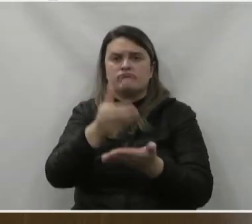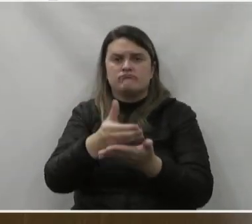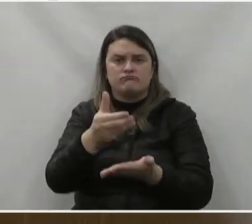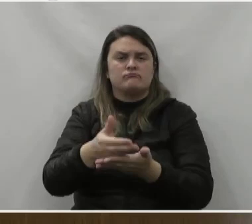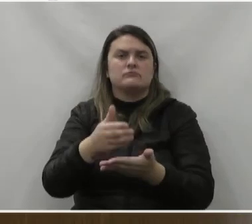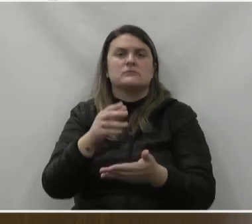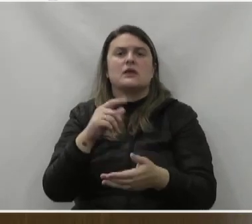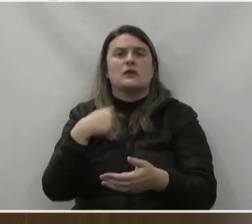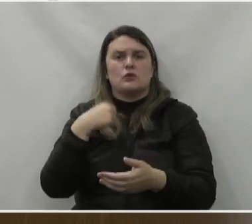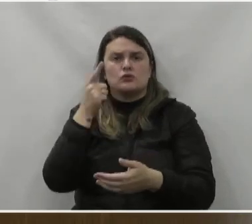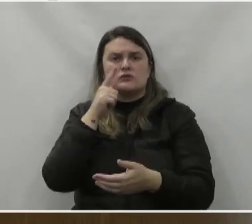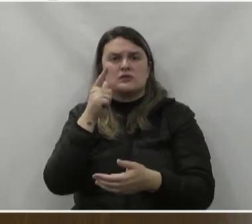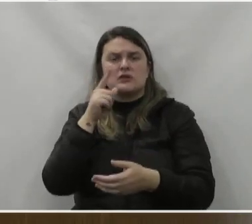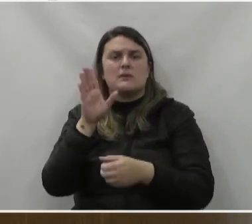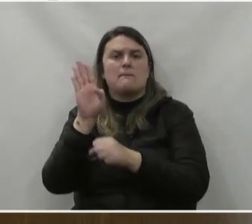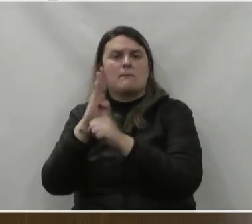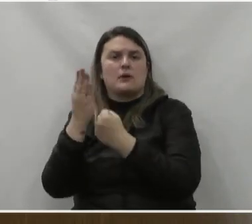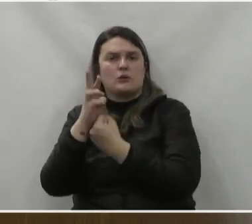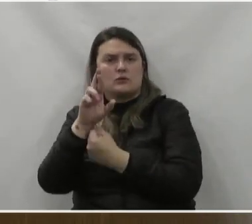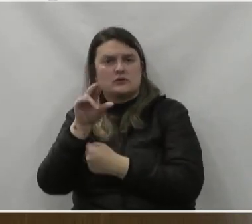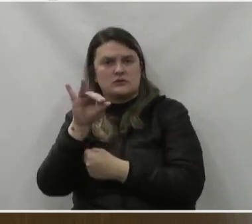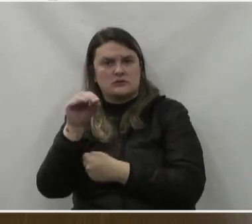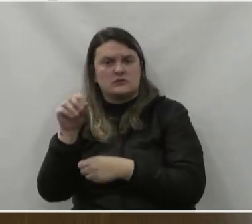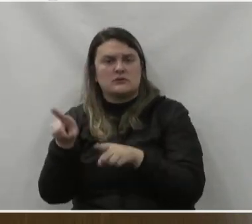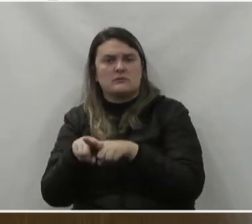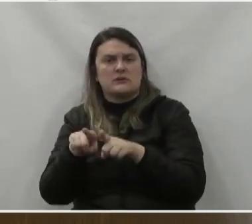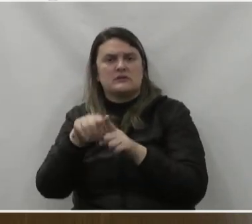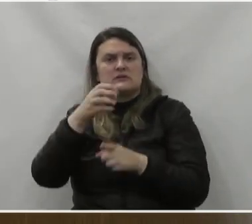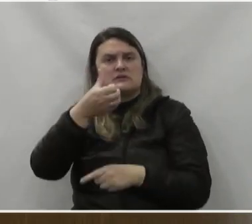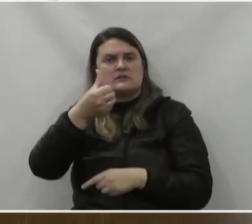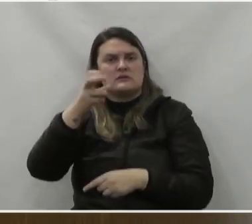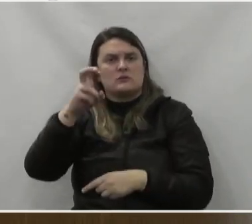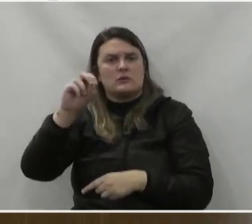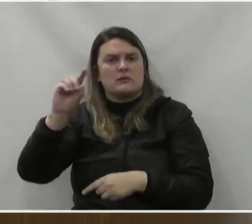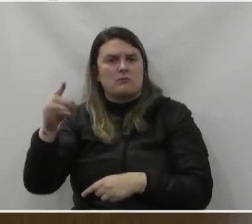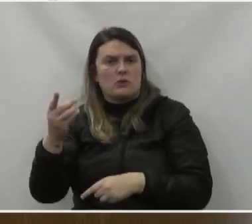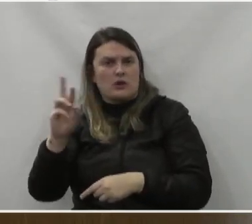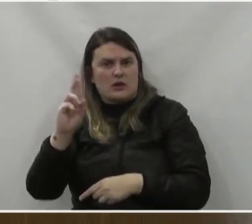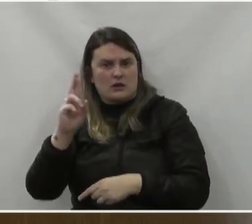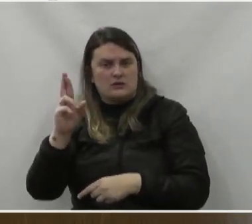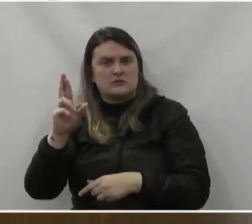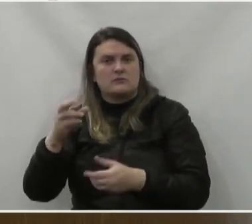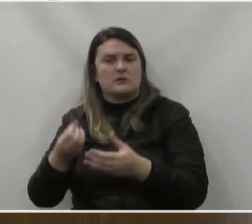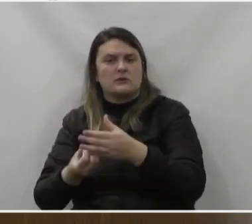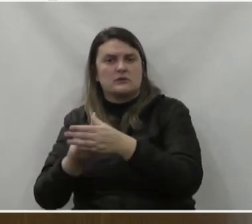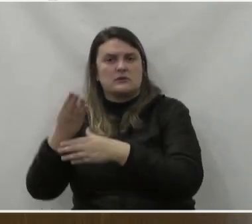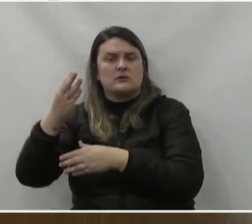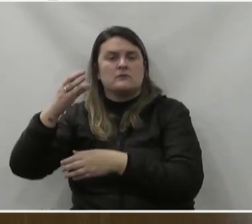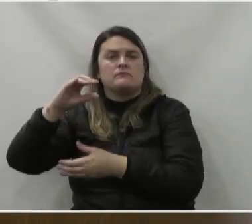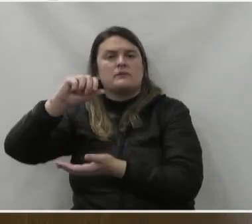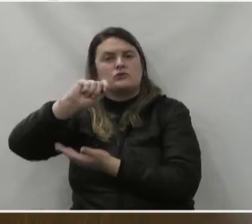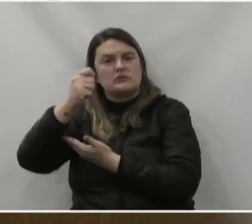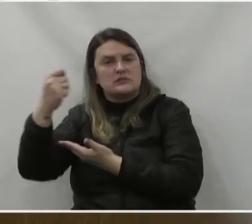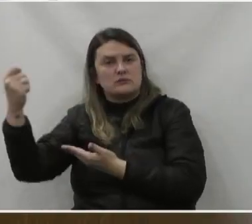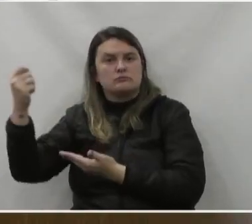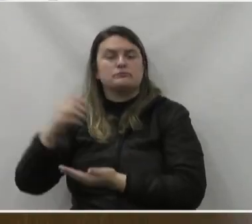mais um recurso que eu consegui agora lá para o bairro do Rocio também, no valor de R$650 mil, que é para um centro comunitário.